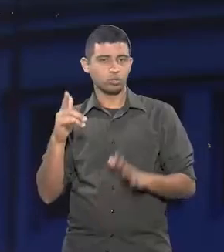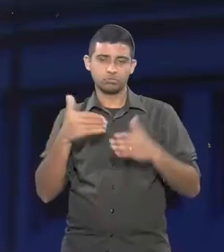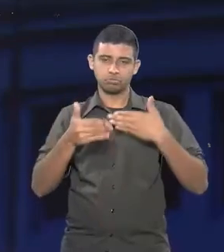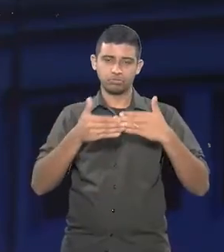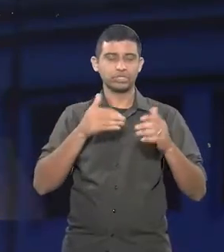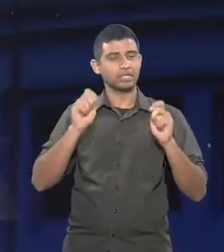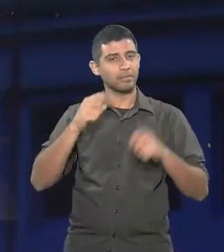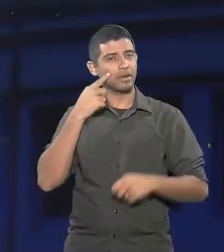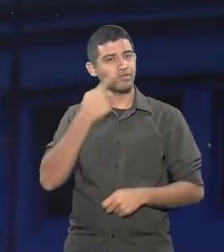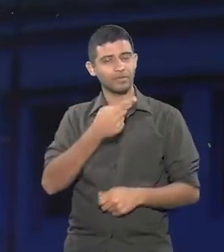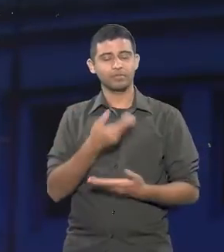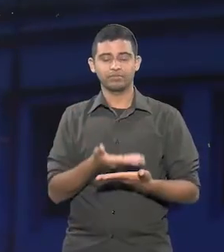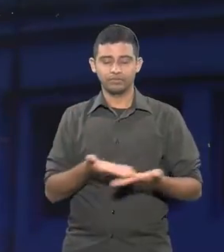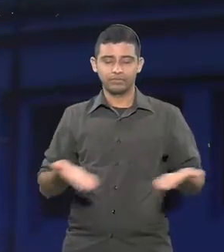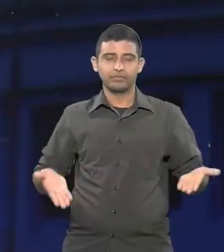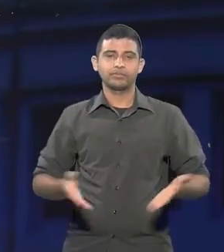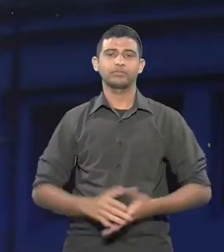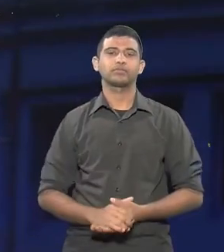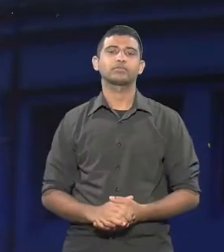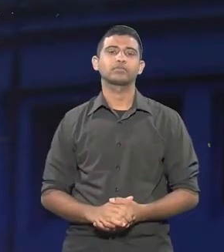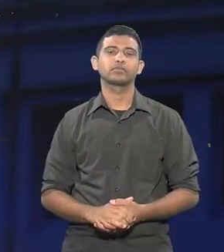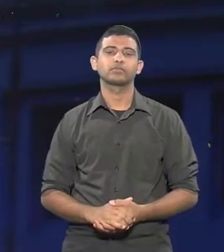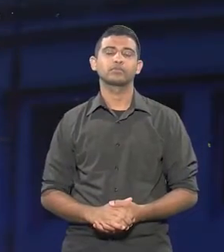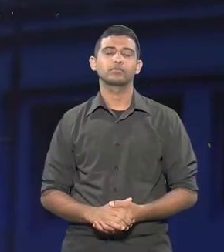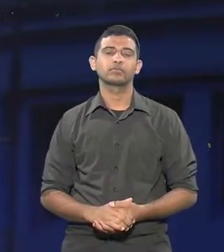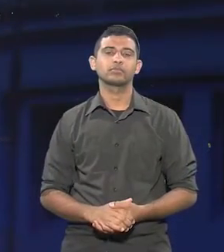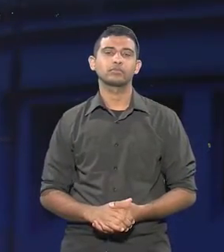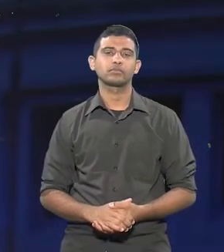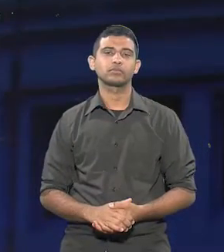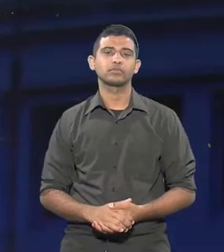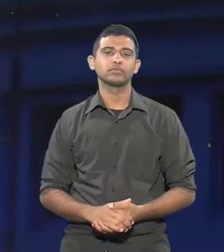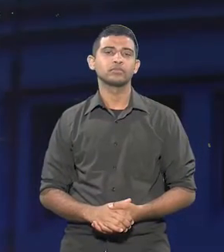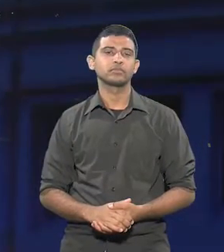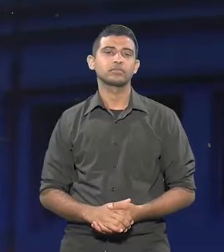este ou outro programa da TV Alerj, acesse o nosso site